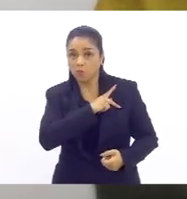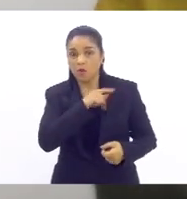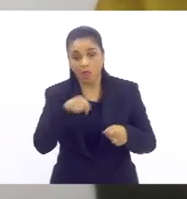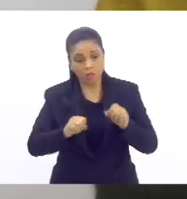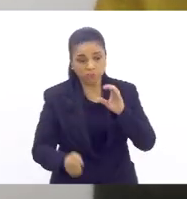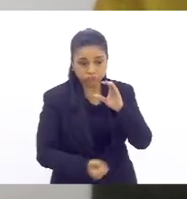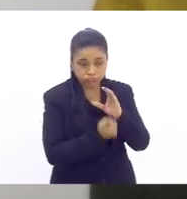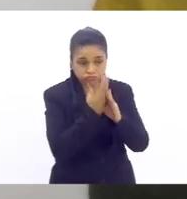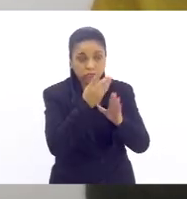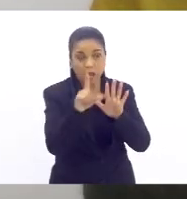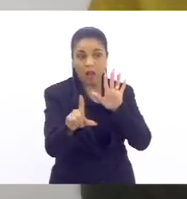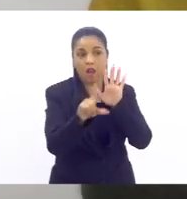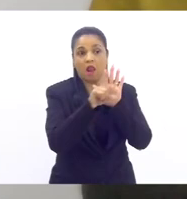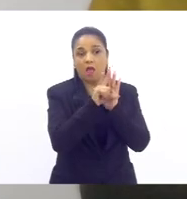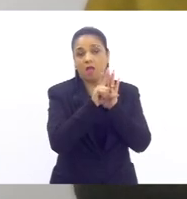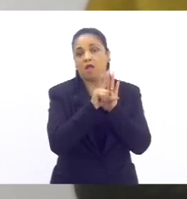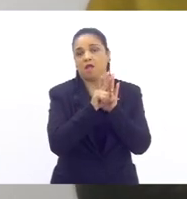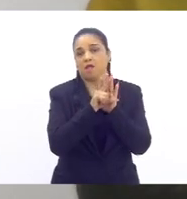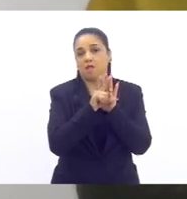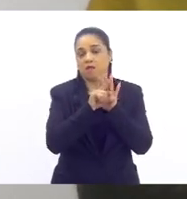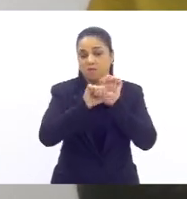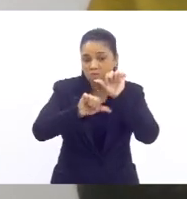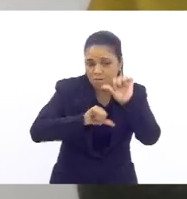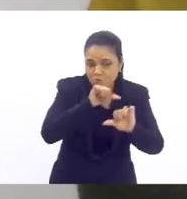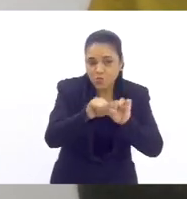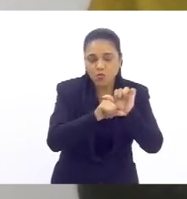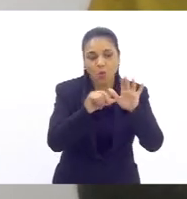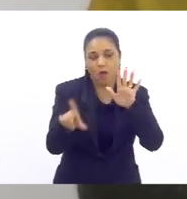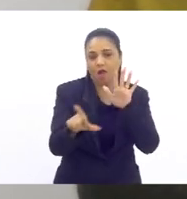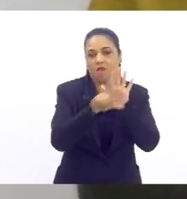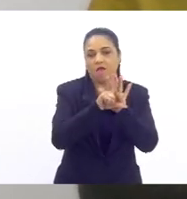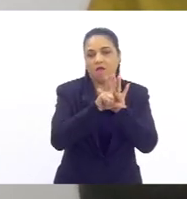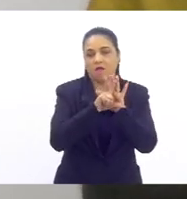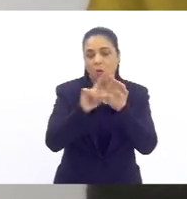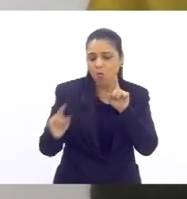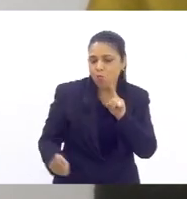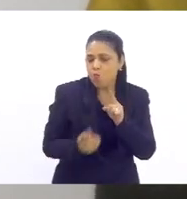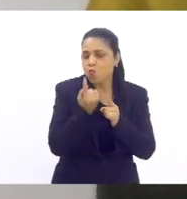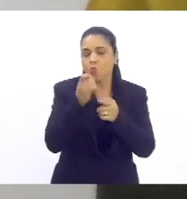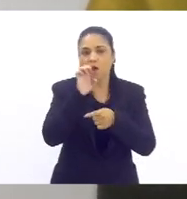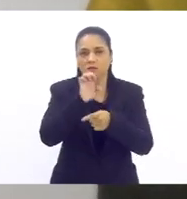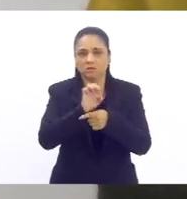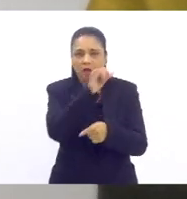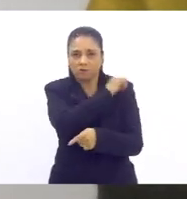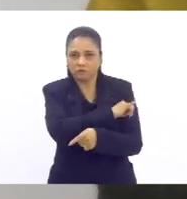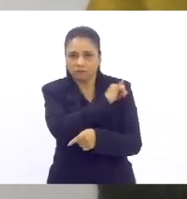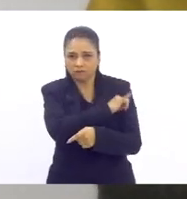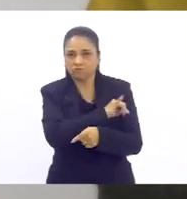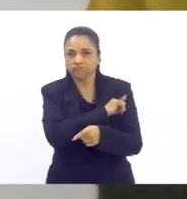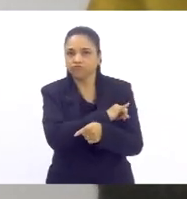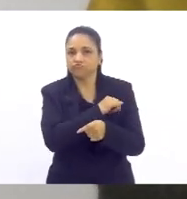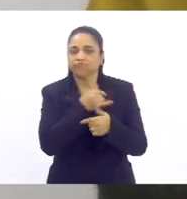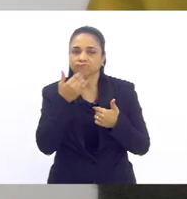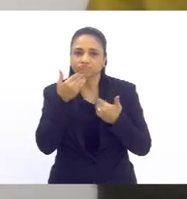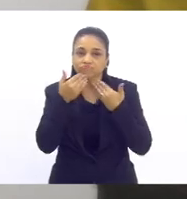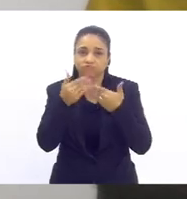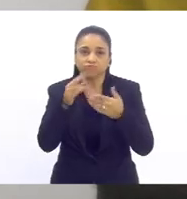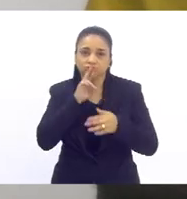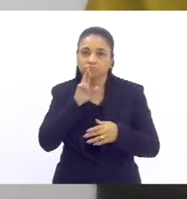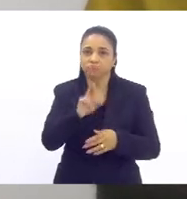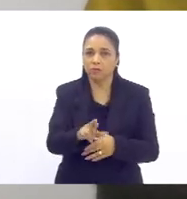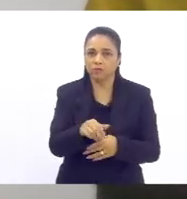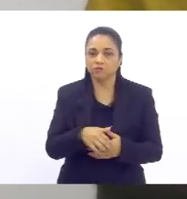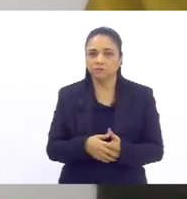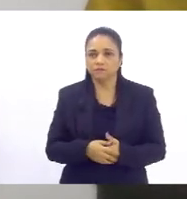transformando em lei eu acho que é o único estado que tem esse respaldo quer dizer amanhã mesmo que ia mudar uma maioria